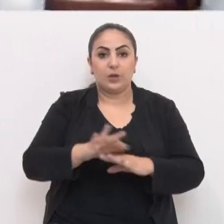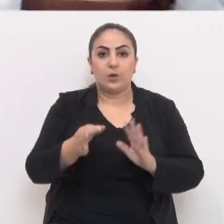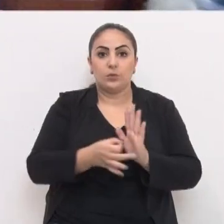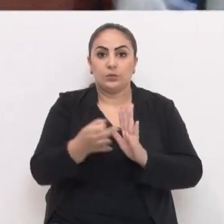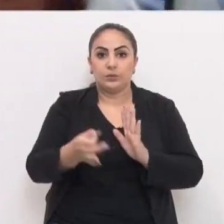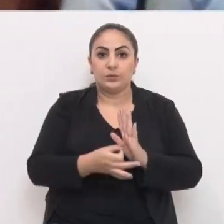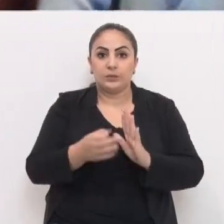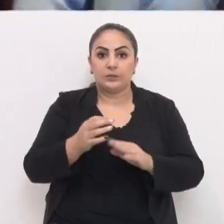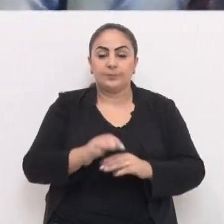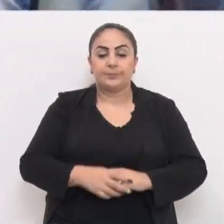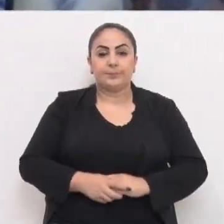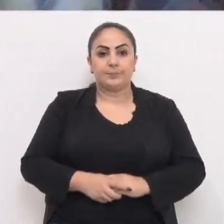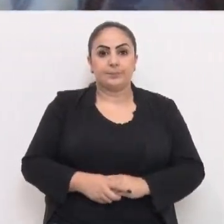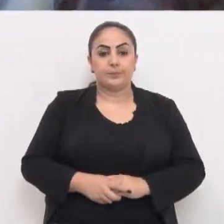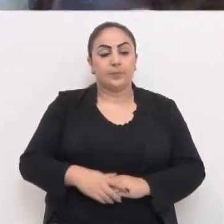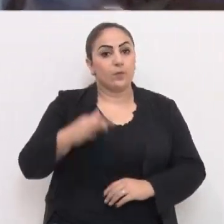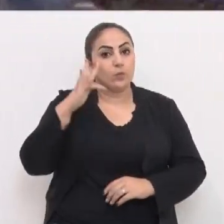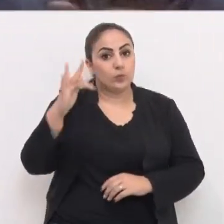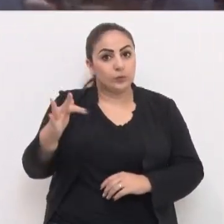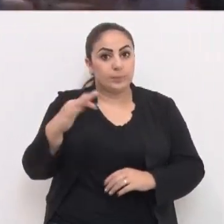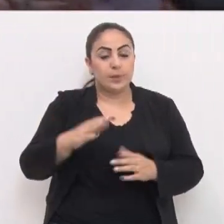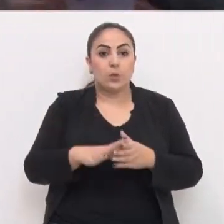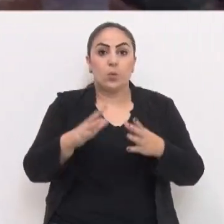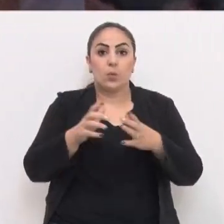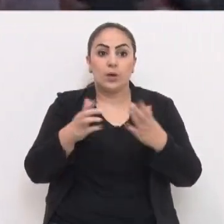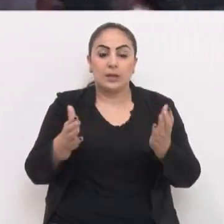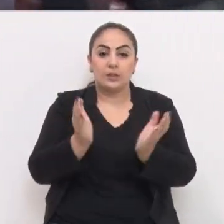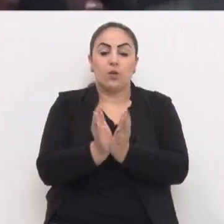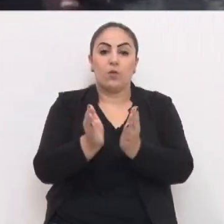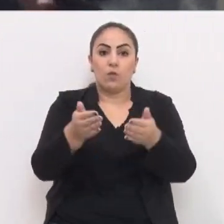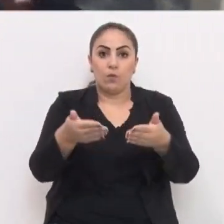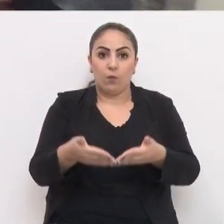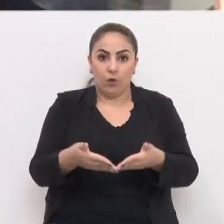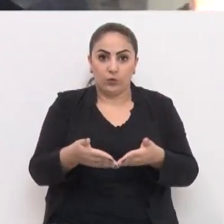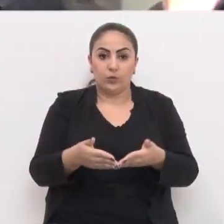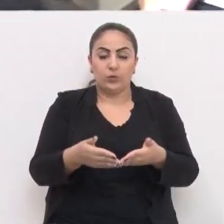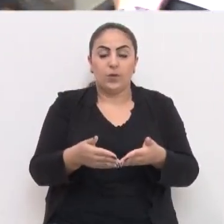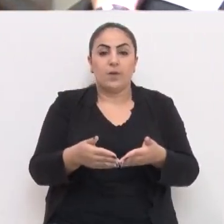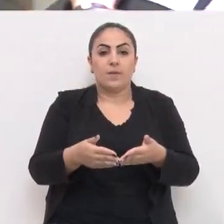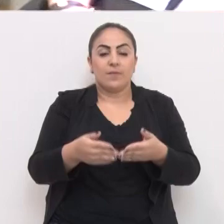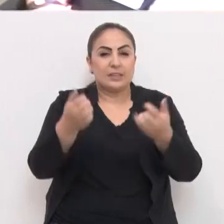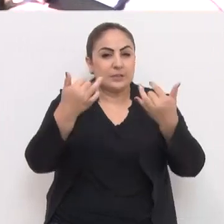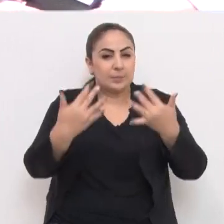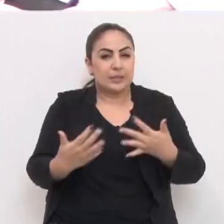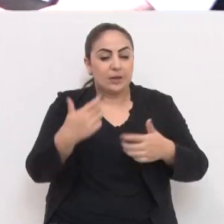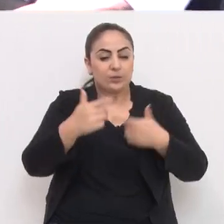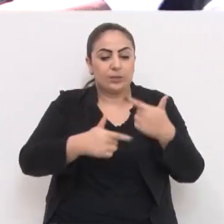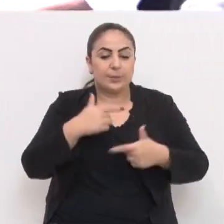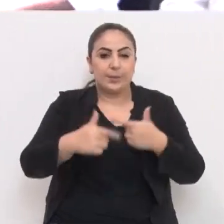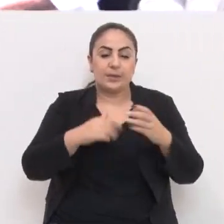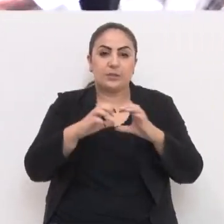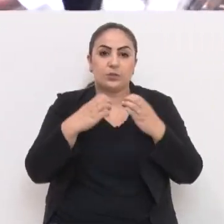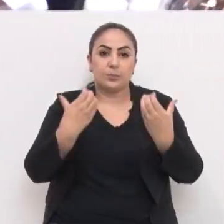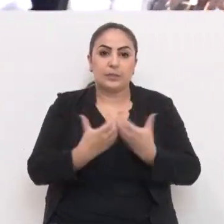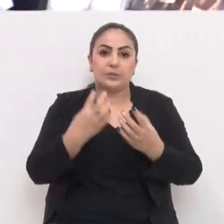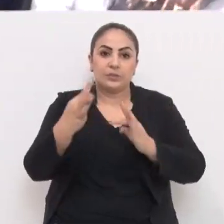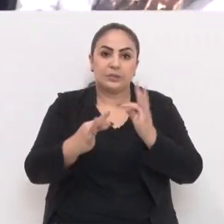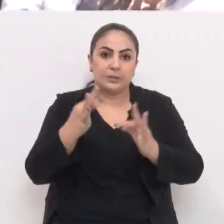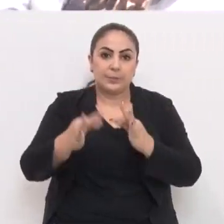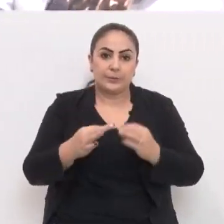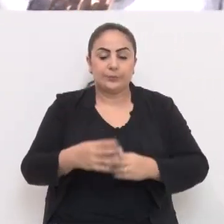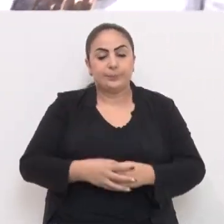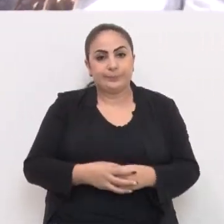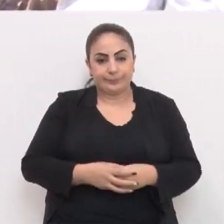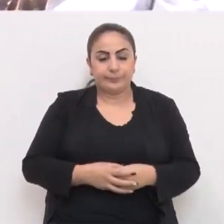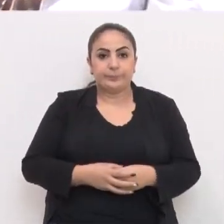contribuição surgiu na audiência. Futuramente, um grande fórum vai esclarecer o trabalho das comunidades